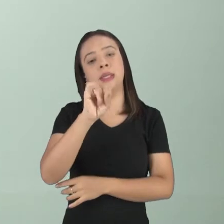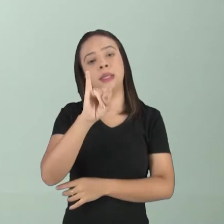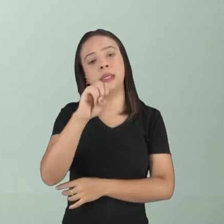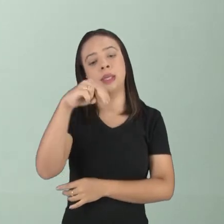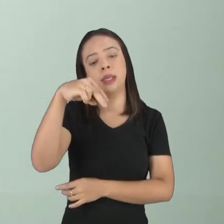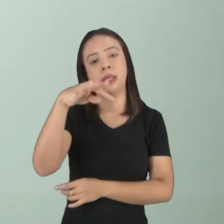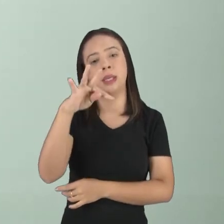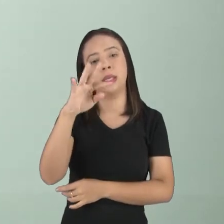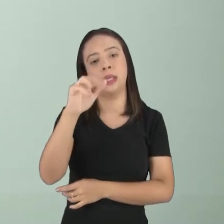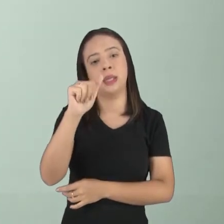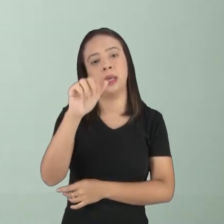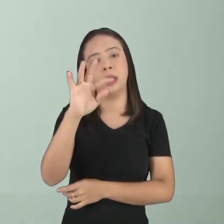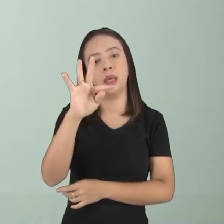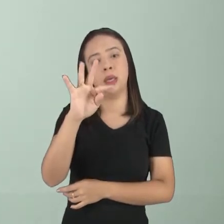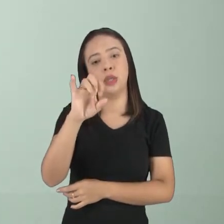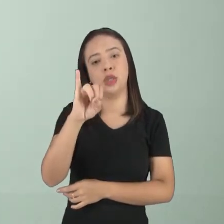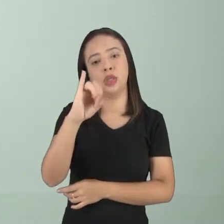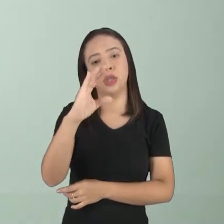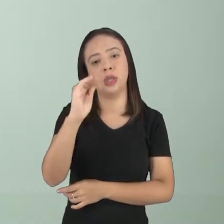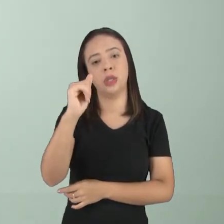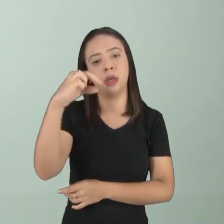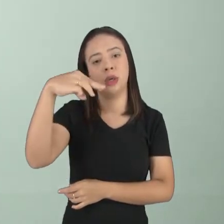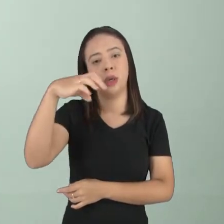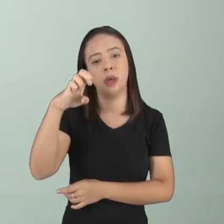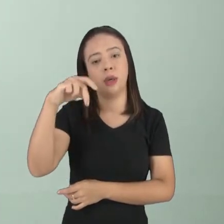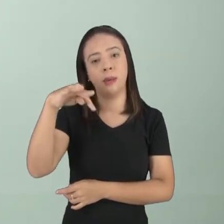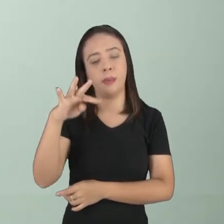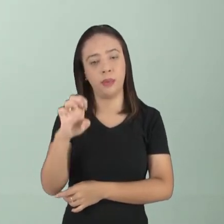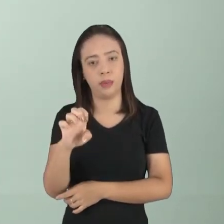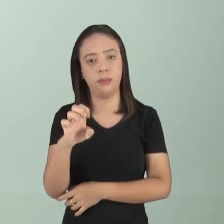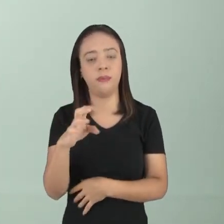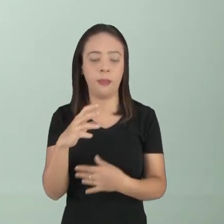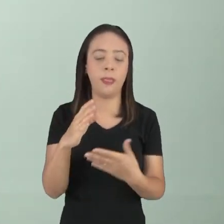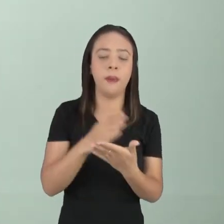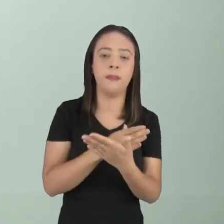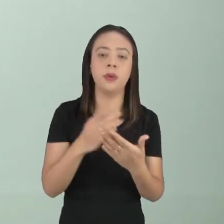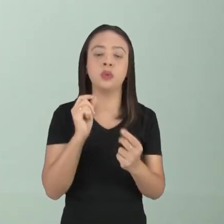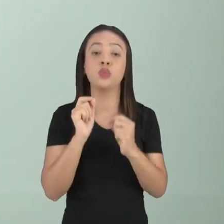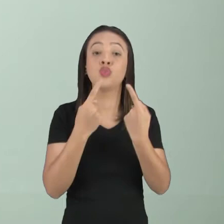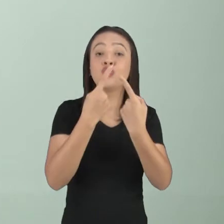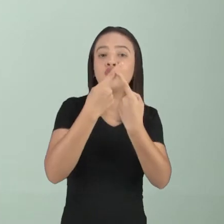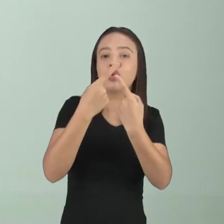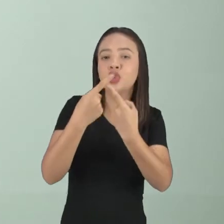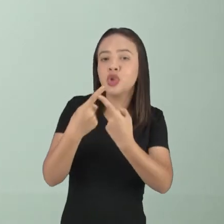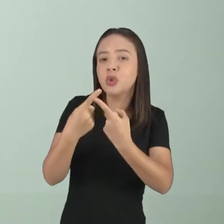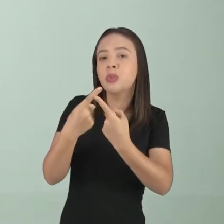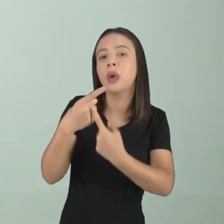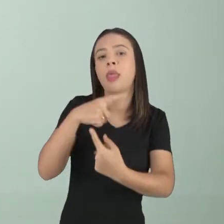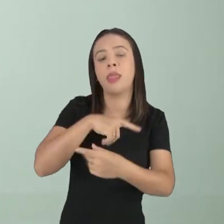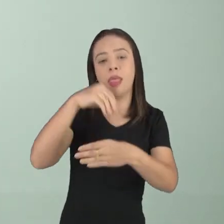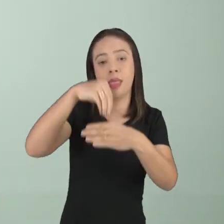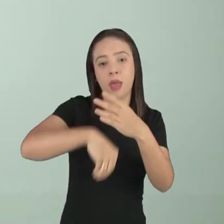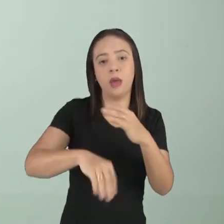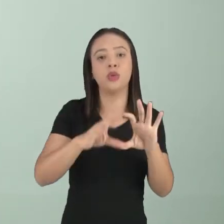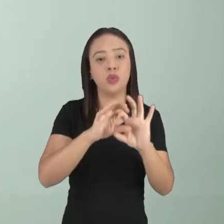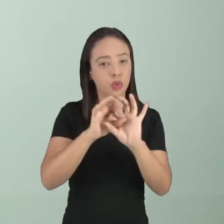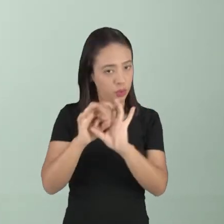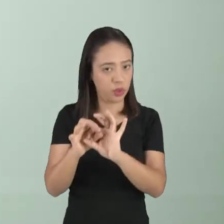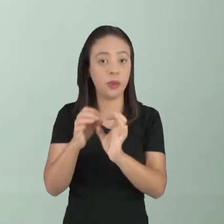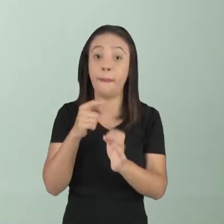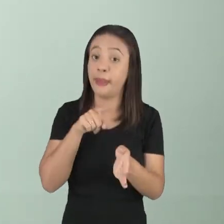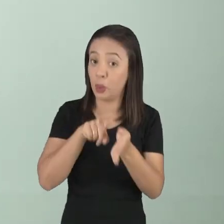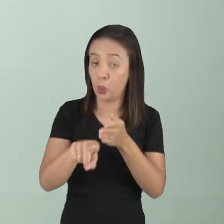ser conclusiva, tá? Vai dependendo do tipo de oração que ela for ali dentro do contexto, tá? Do